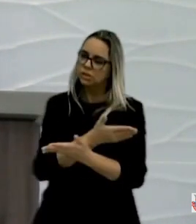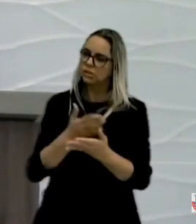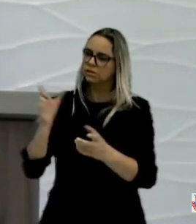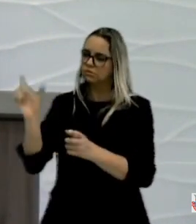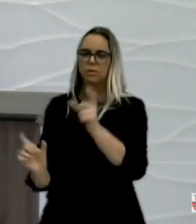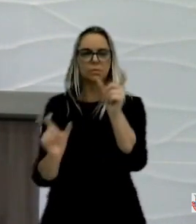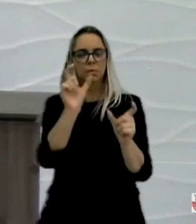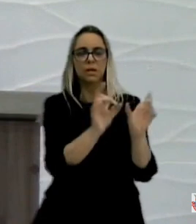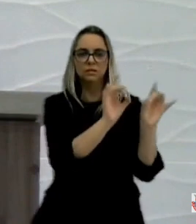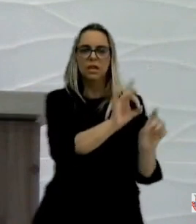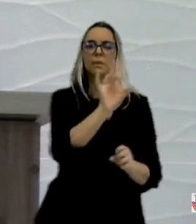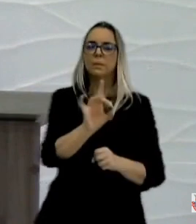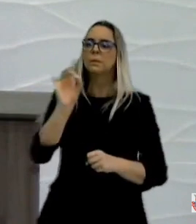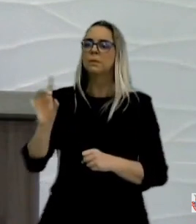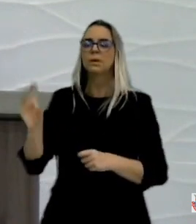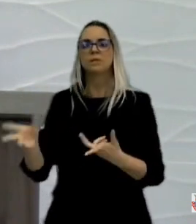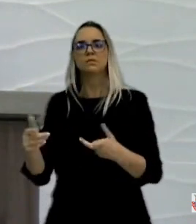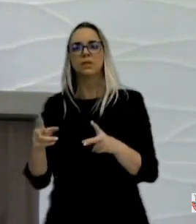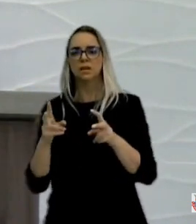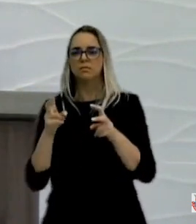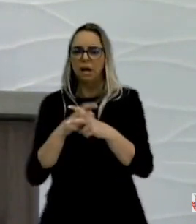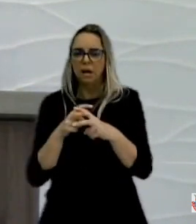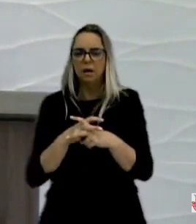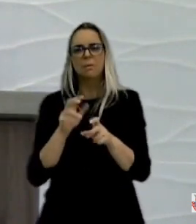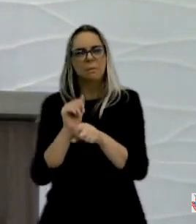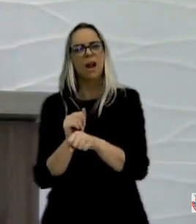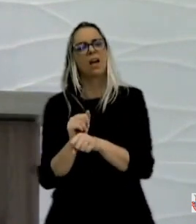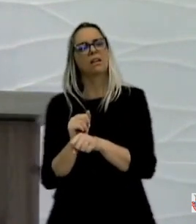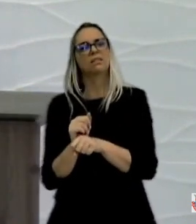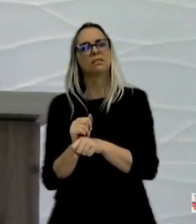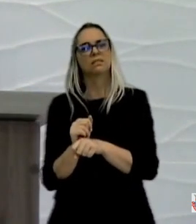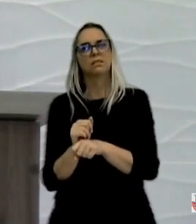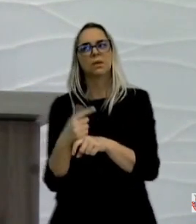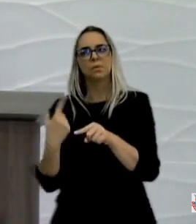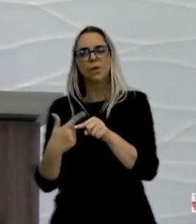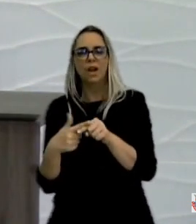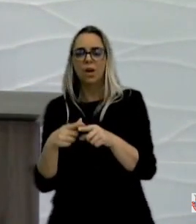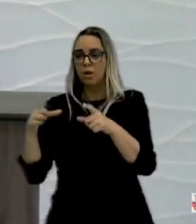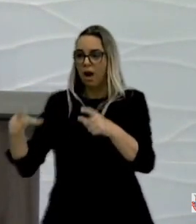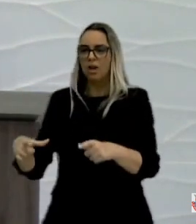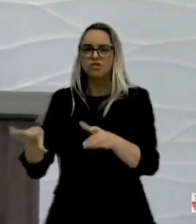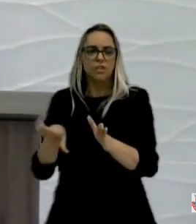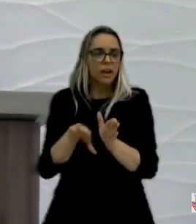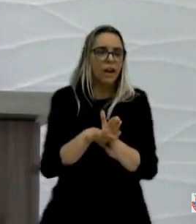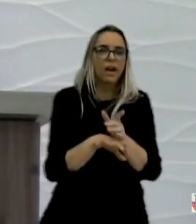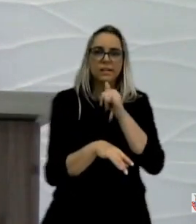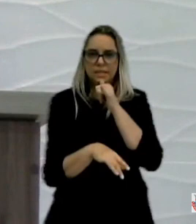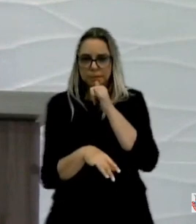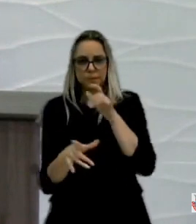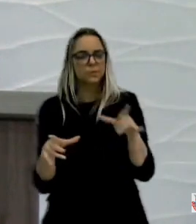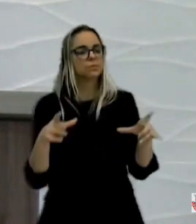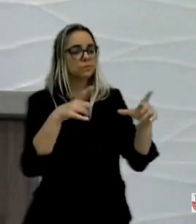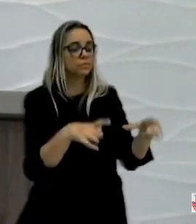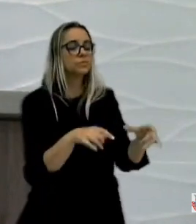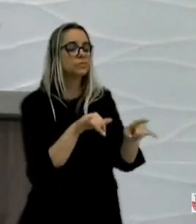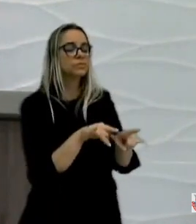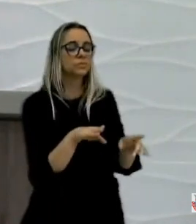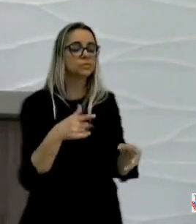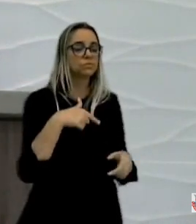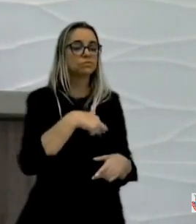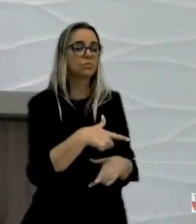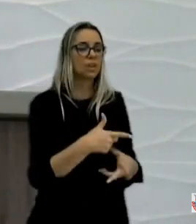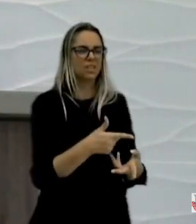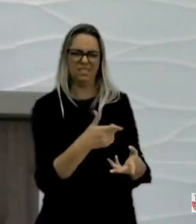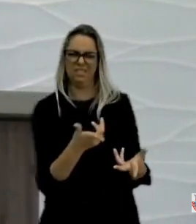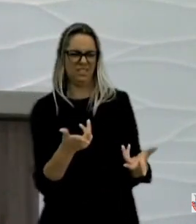picuinhas. Porque é vergonhoso quando chegamos em determinado lugar que as pessoas dizem, a Câmara de São Bento está um